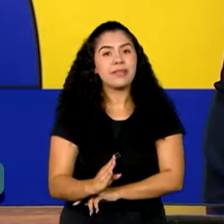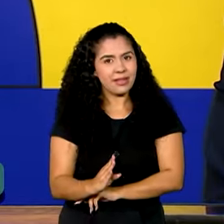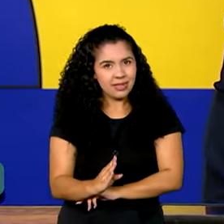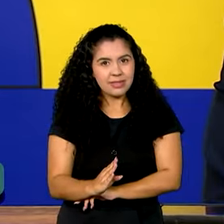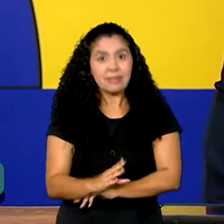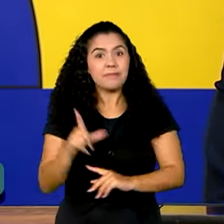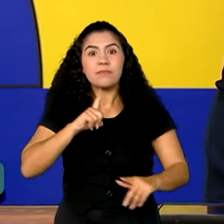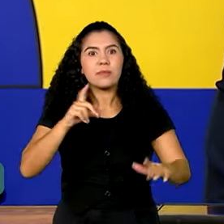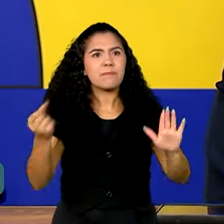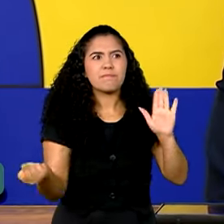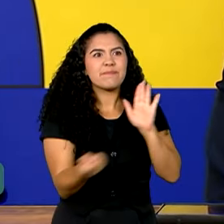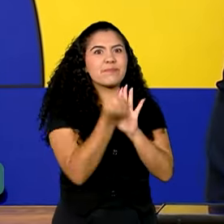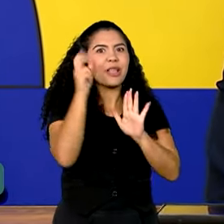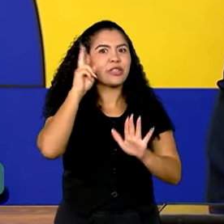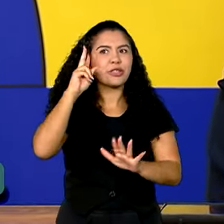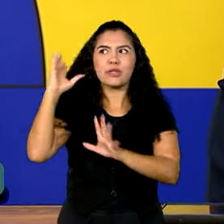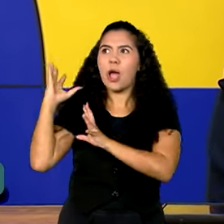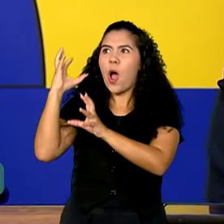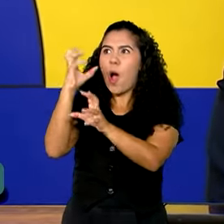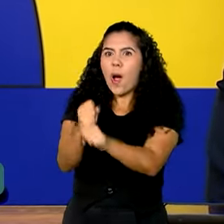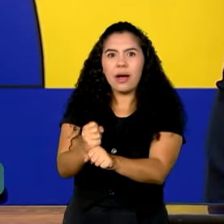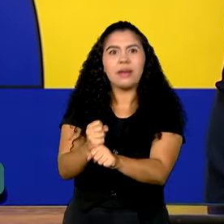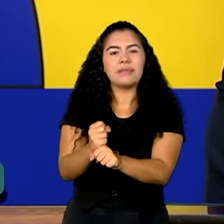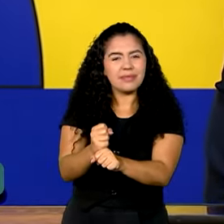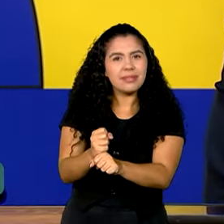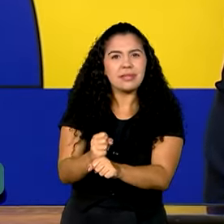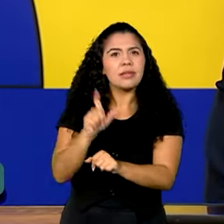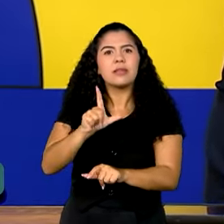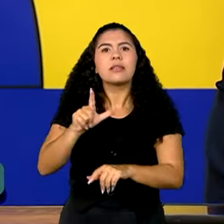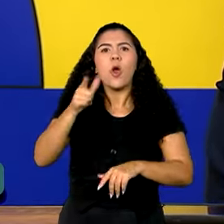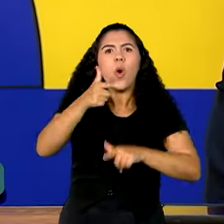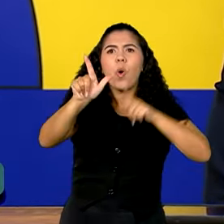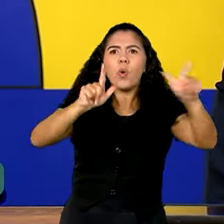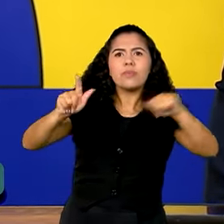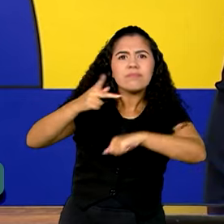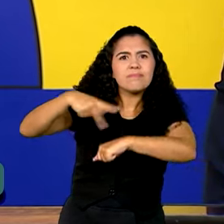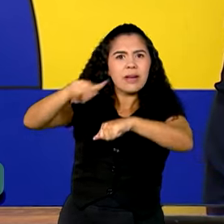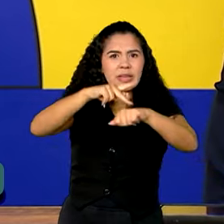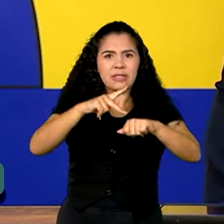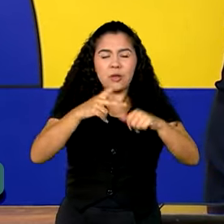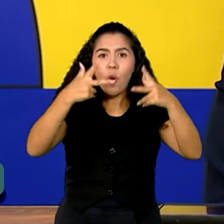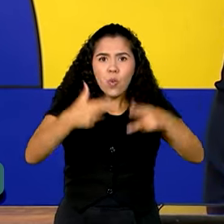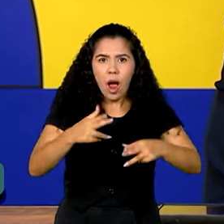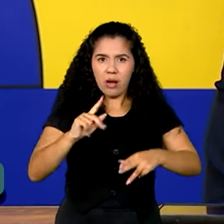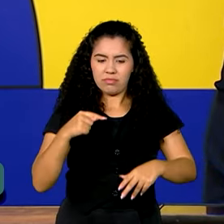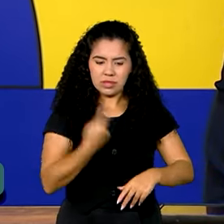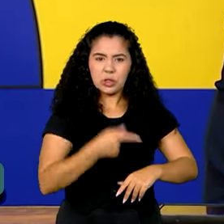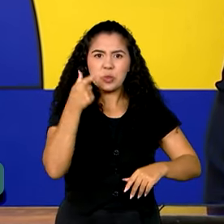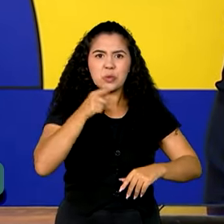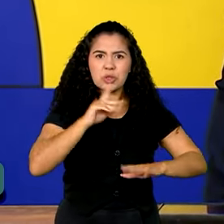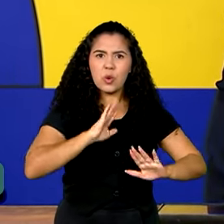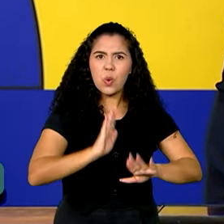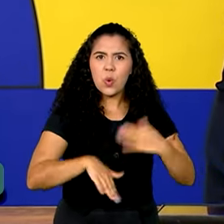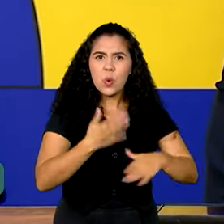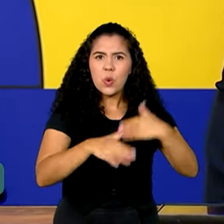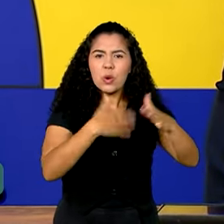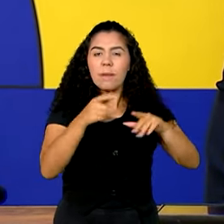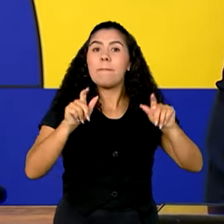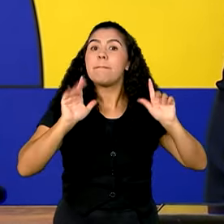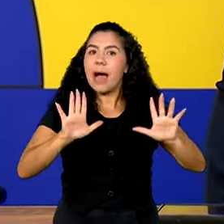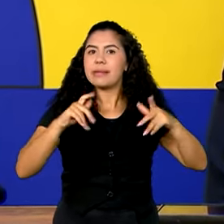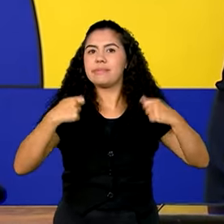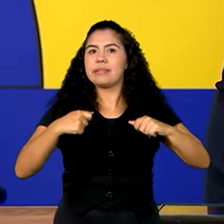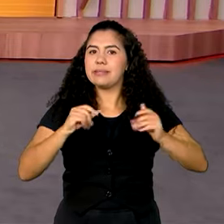na história da humanidade nenhum país que se desenvolveu sem antes fazer investimento